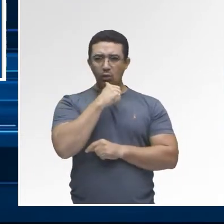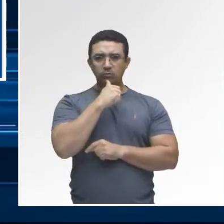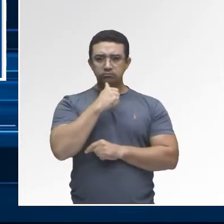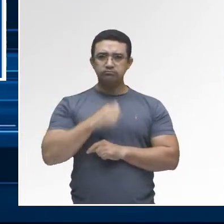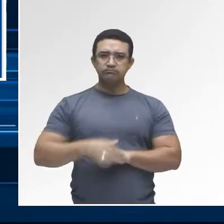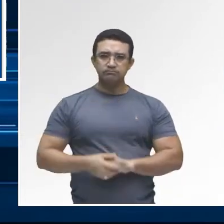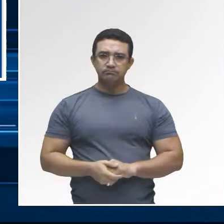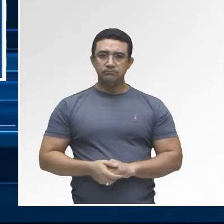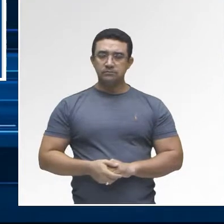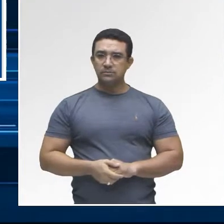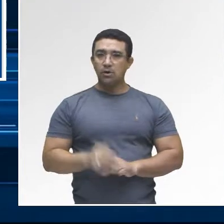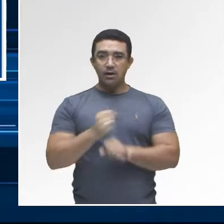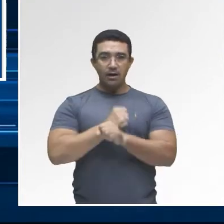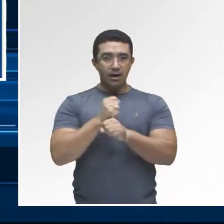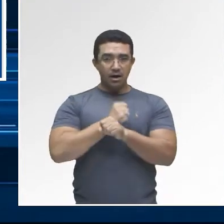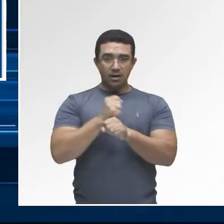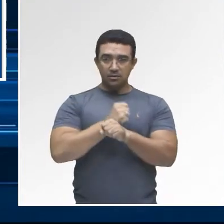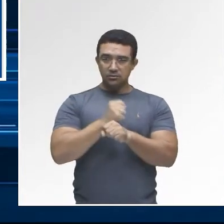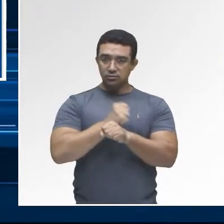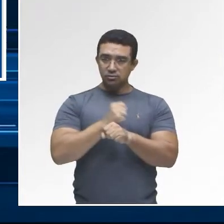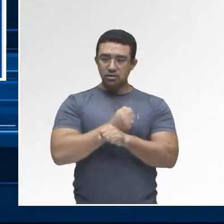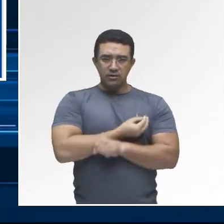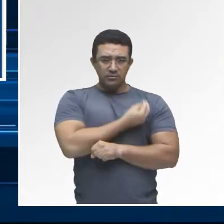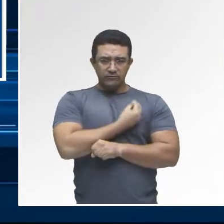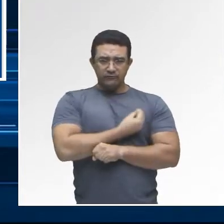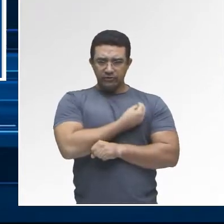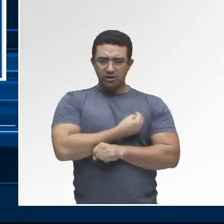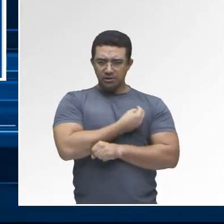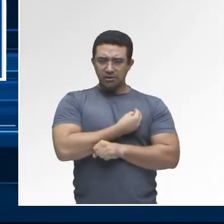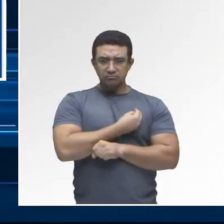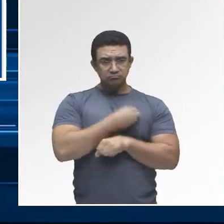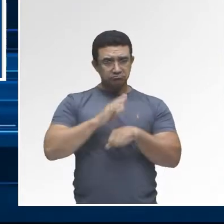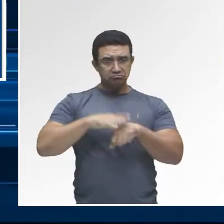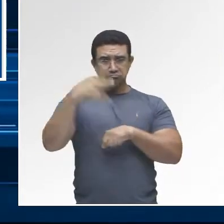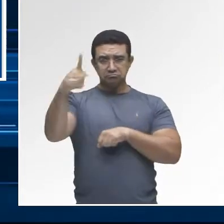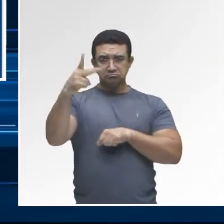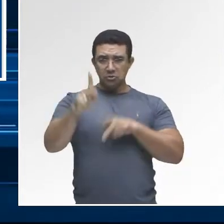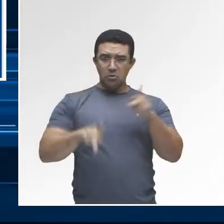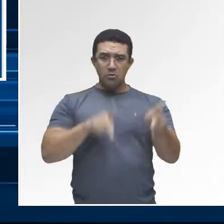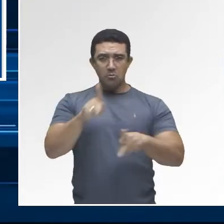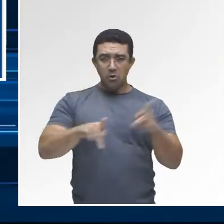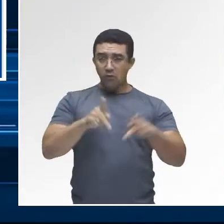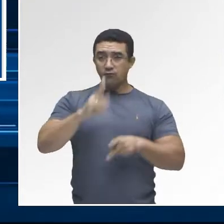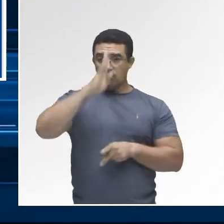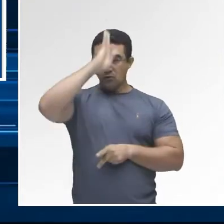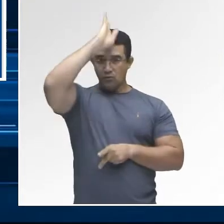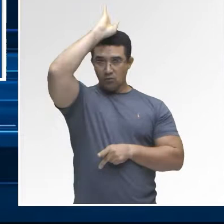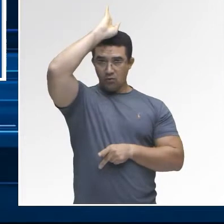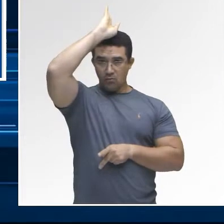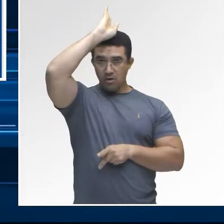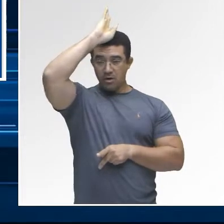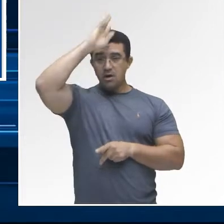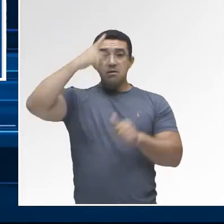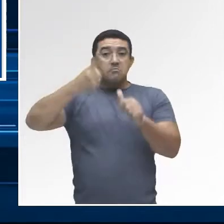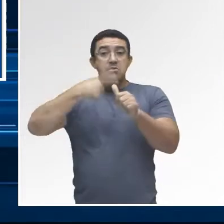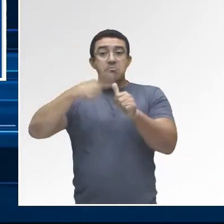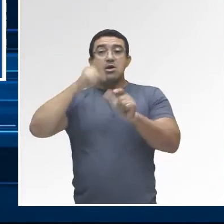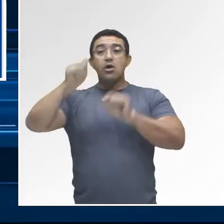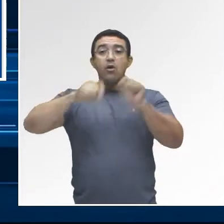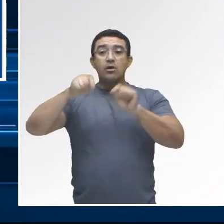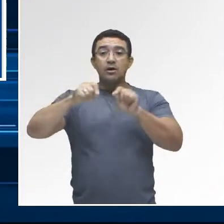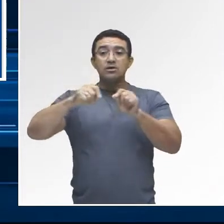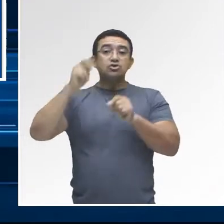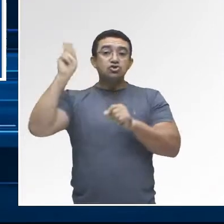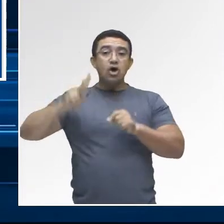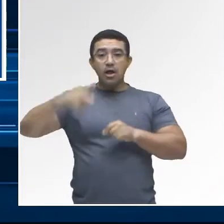São muitos anos de vivência dos romanos analisados aqui. Então, o primeiro momento dessa história é a monarquia. Depois